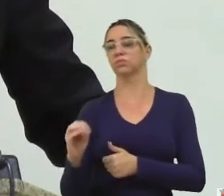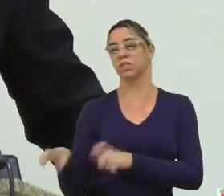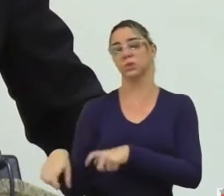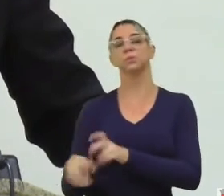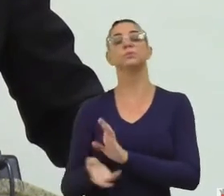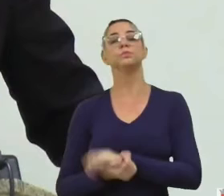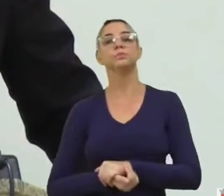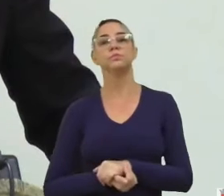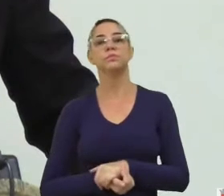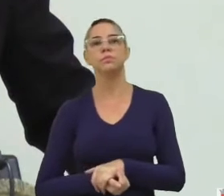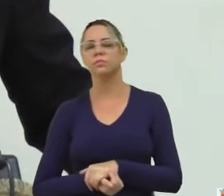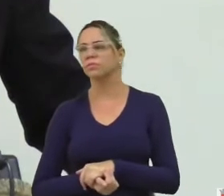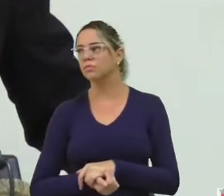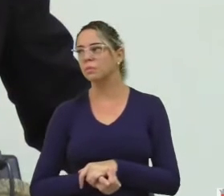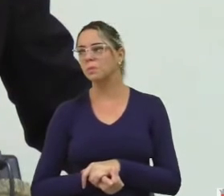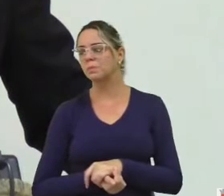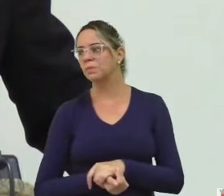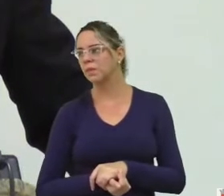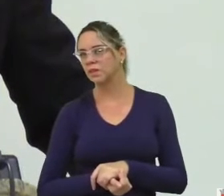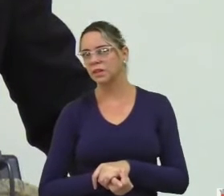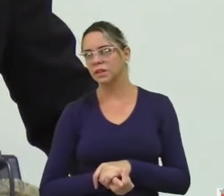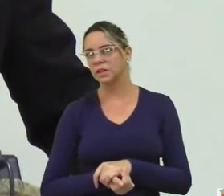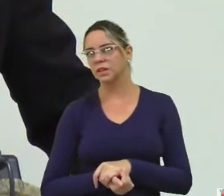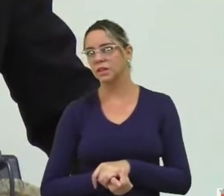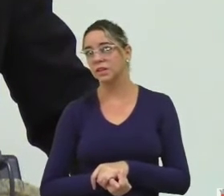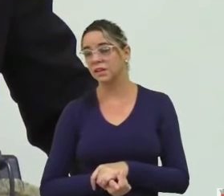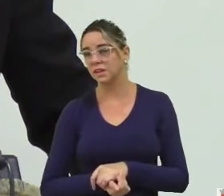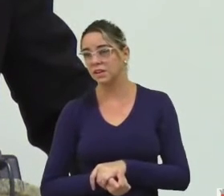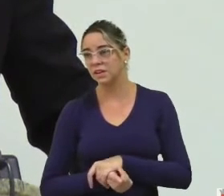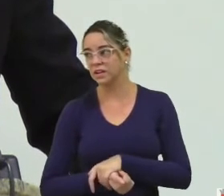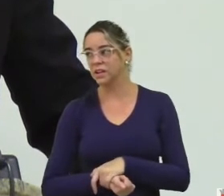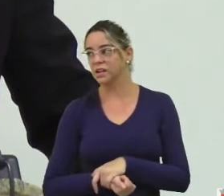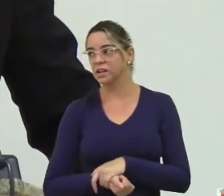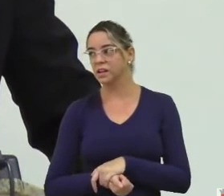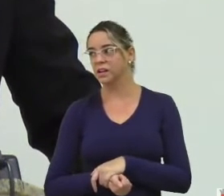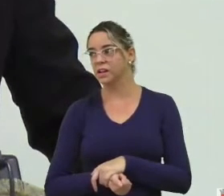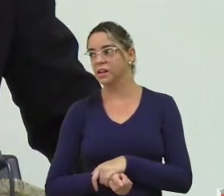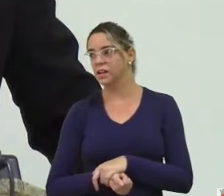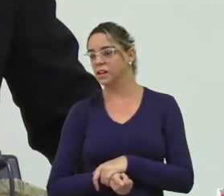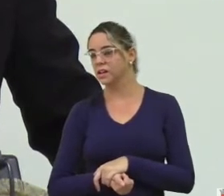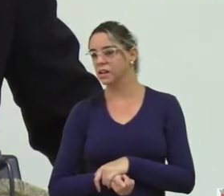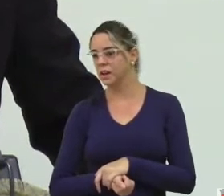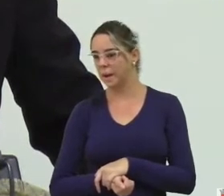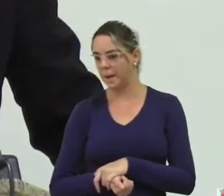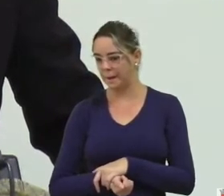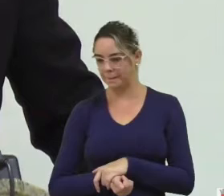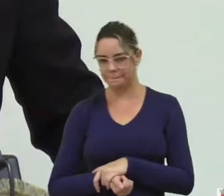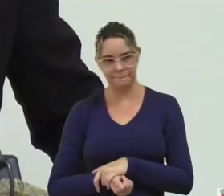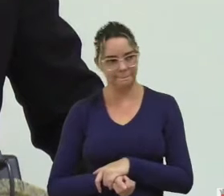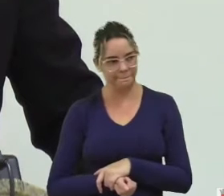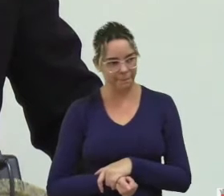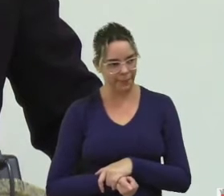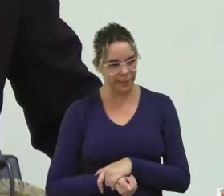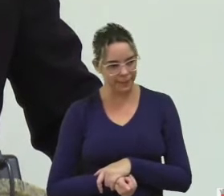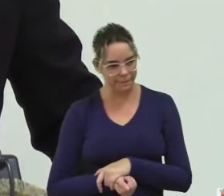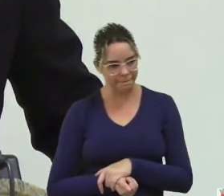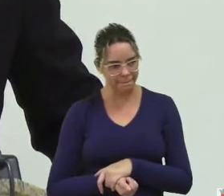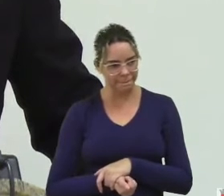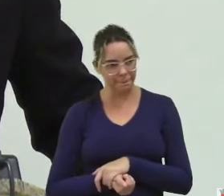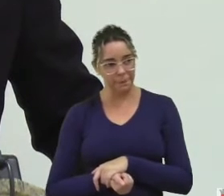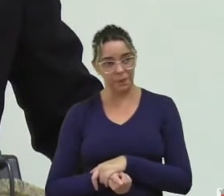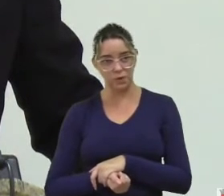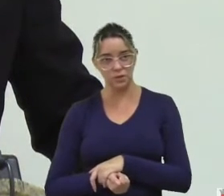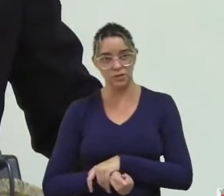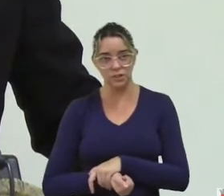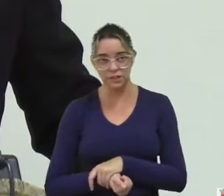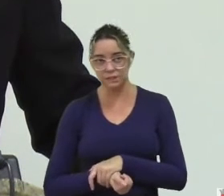Diogo, veja aí, Diogo. Deu uma faladinha aí na Câmara do Vereador por nós alunos aqui, que vem sentido ali Zé Bento, aquela rota ali. O ônibus está